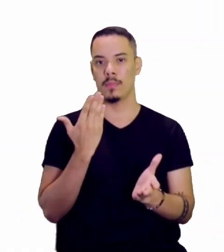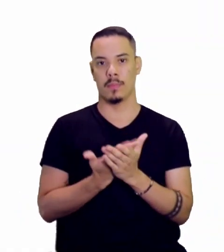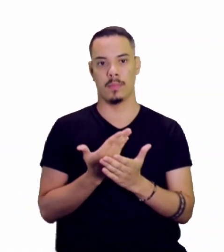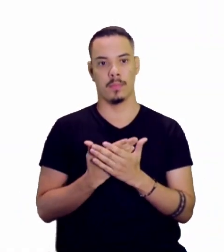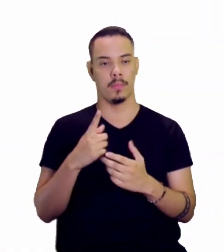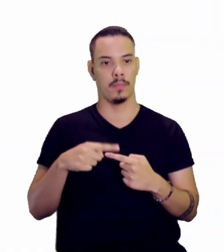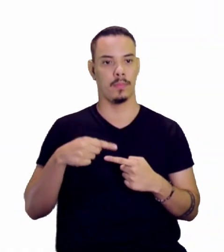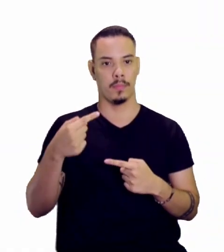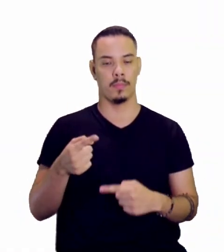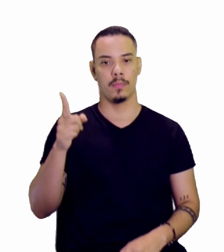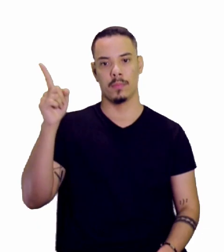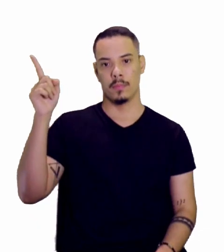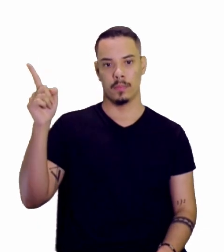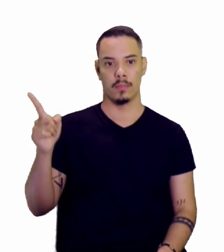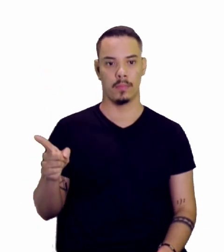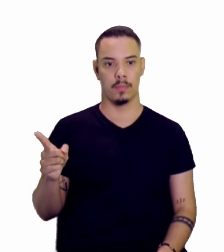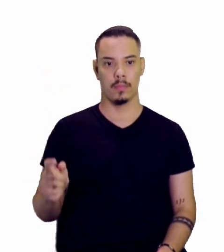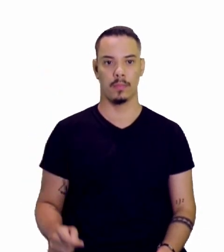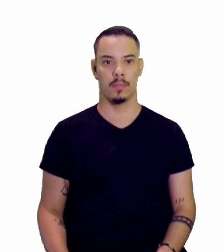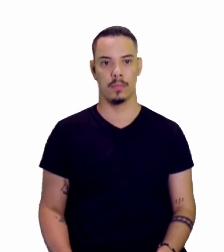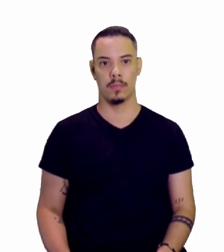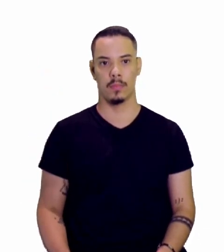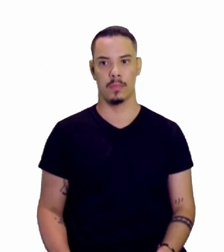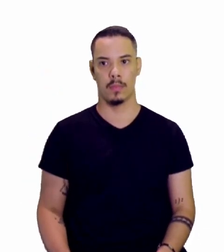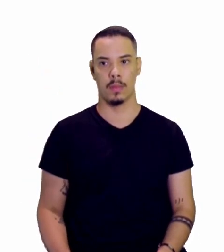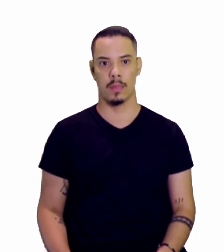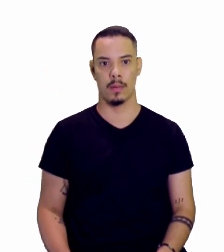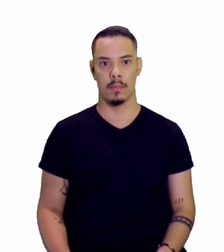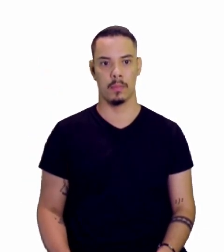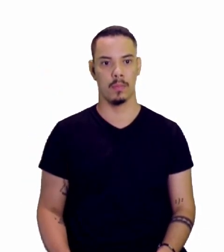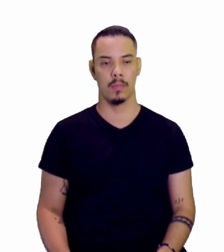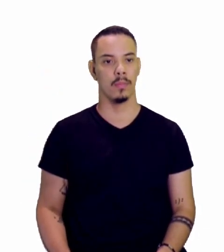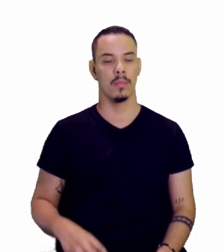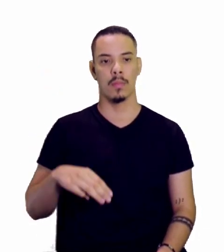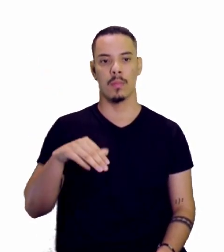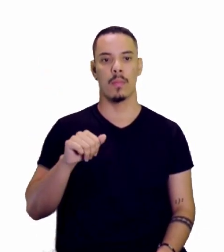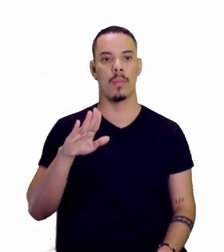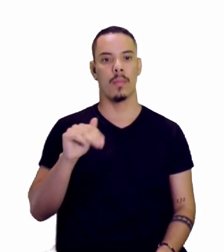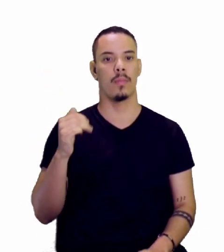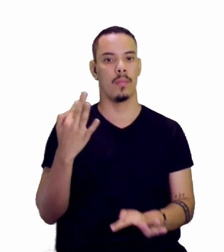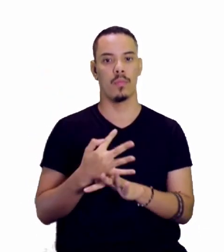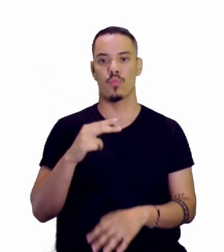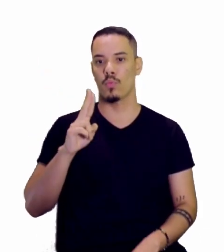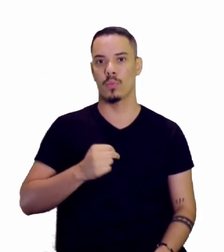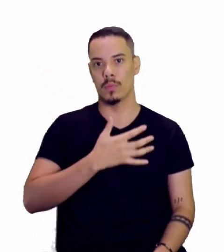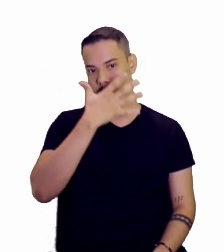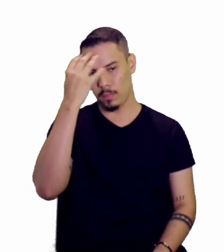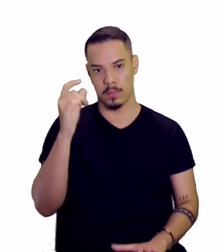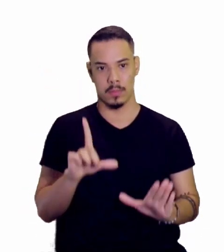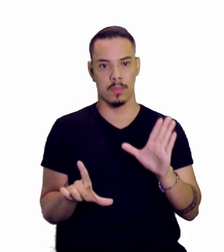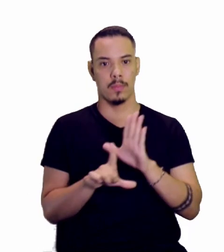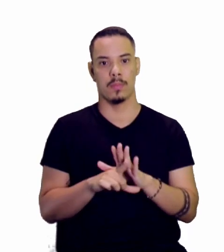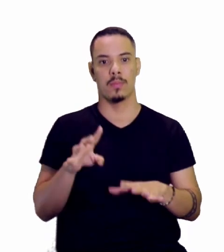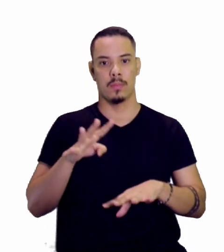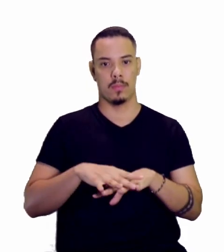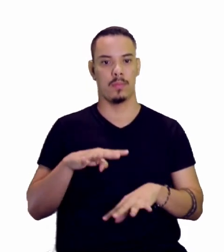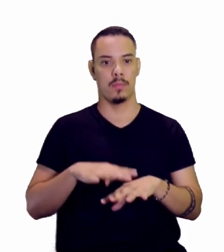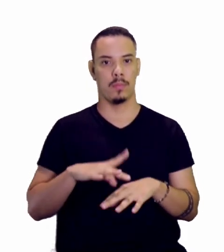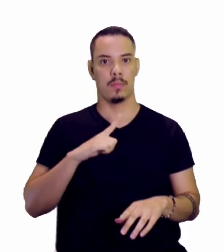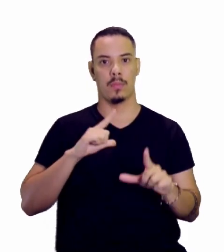aula, antes de se despedir aqui, ó. Maba Física, como nunca esquecer as leis de Newton. Matemática genial,